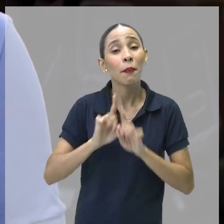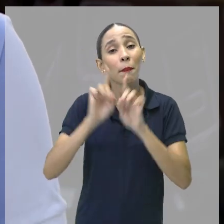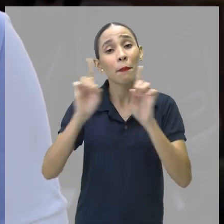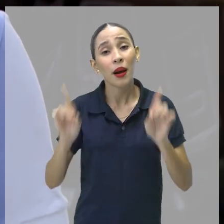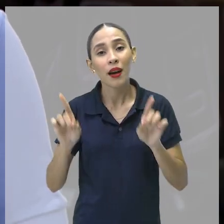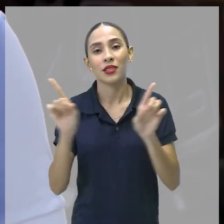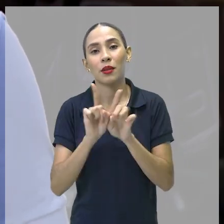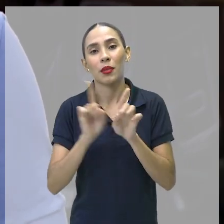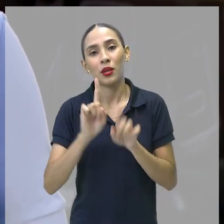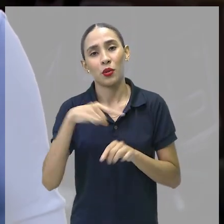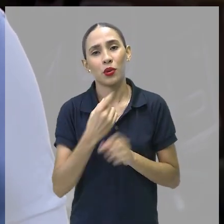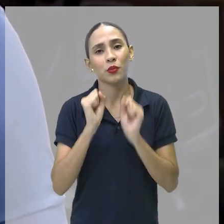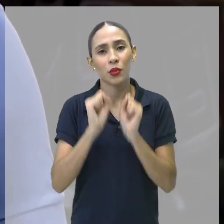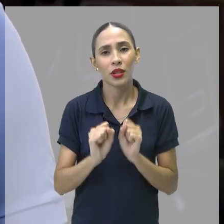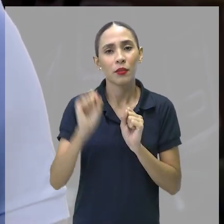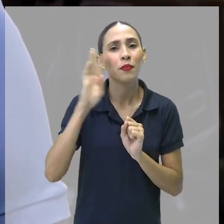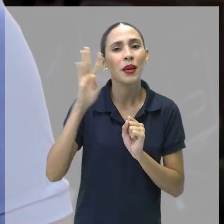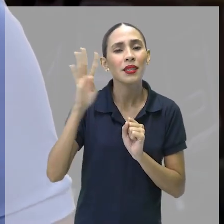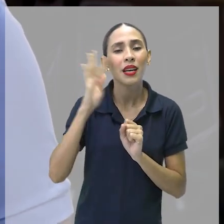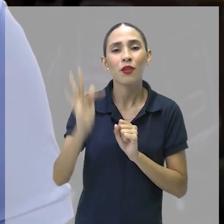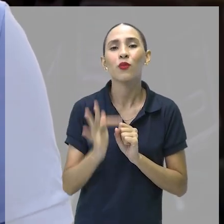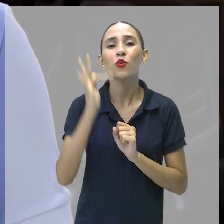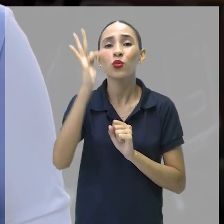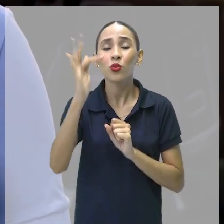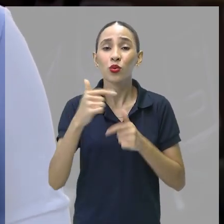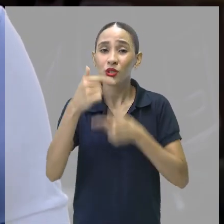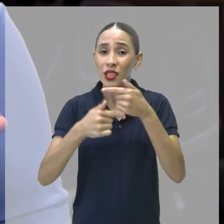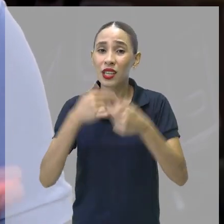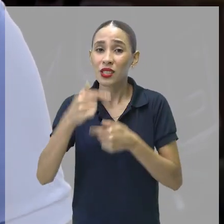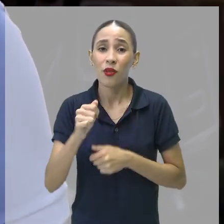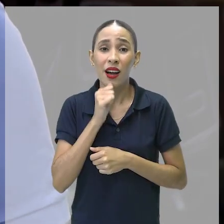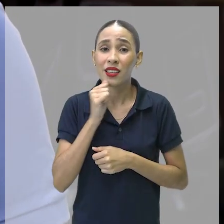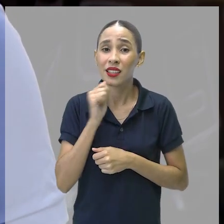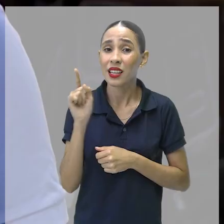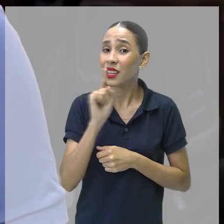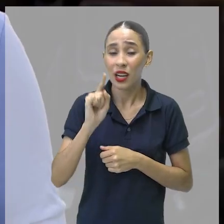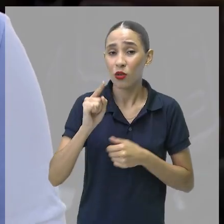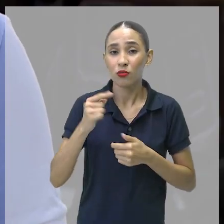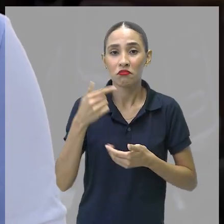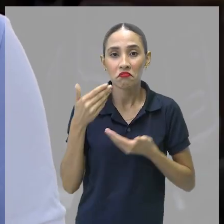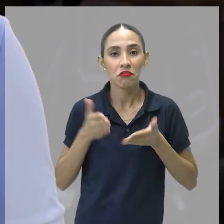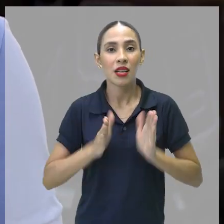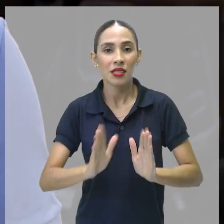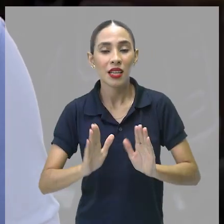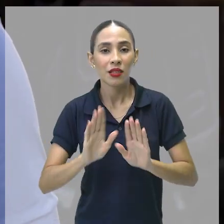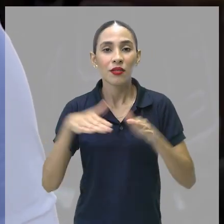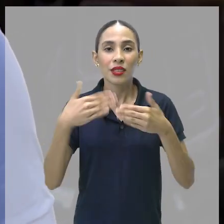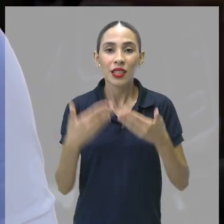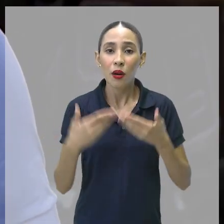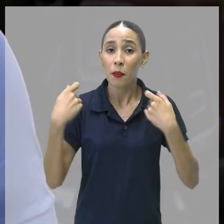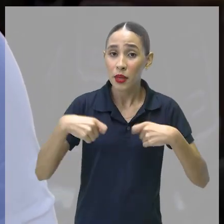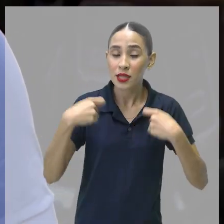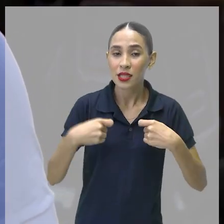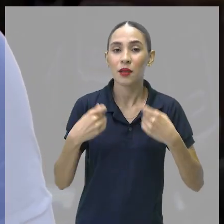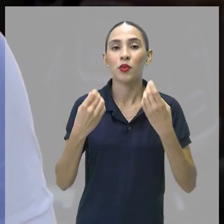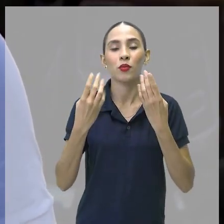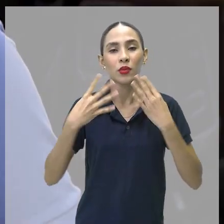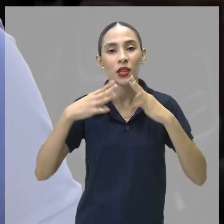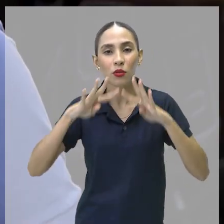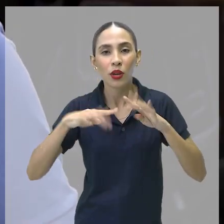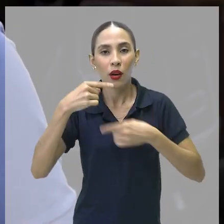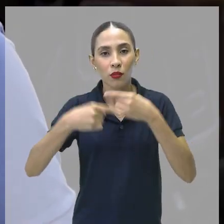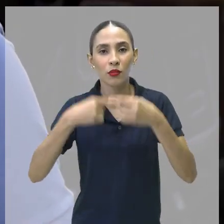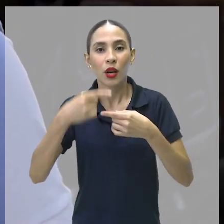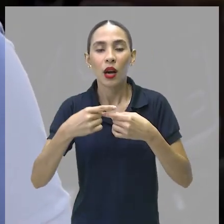que também nós possamos pensar no futuro daquelas gerações que ainda nem nasceram. Então nós temos que manter os recursos naturais